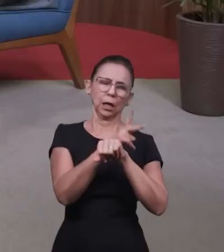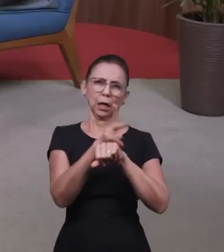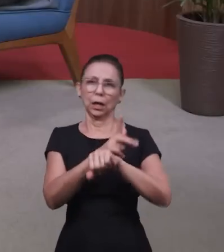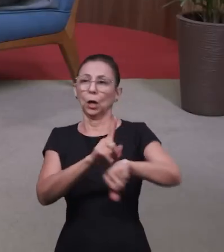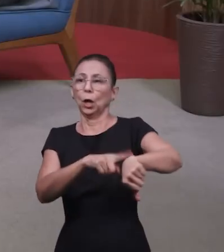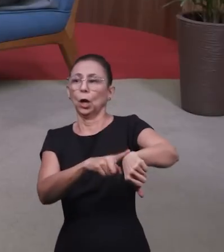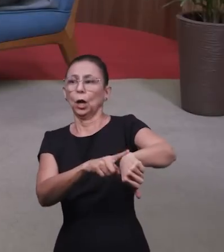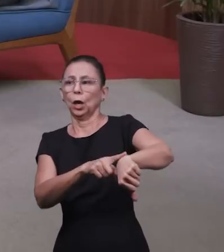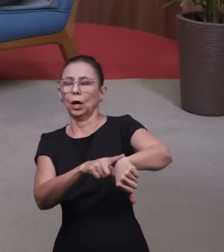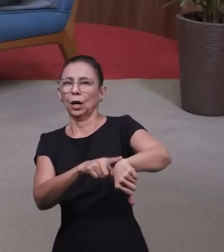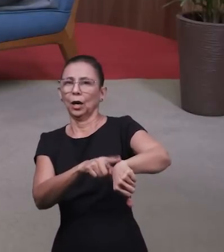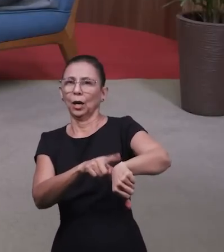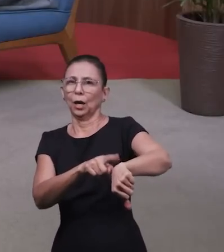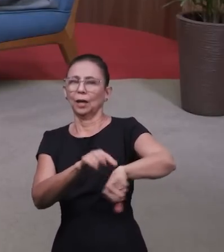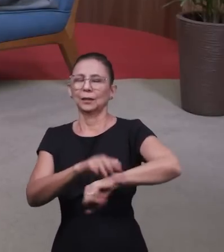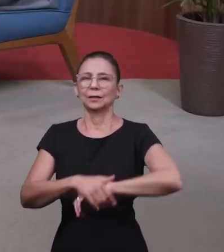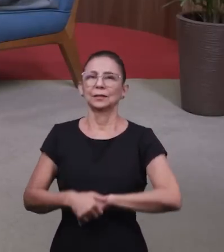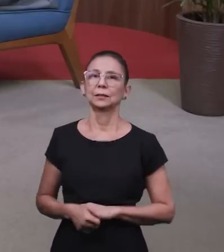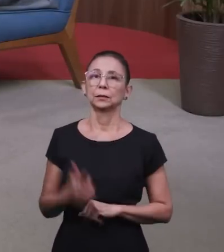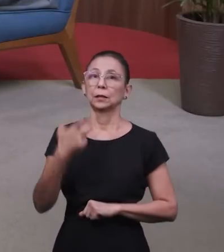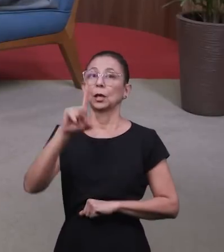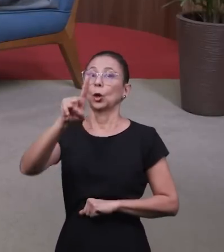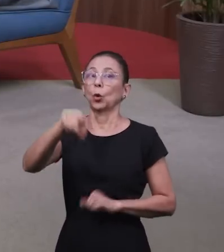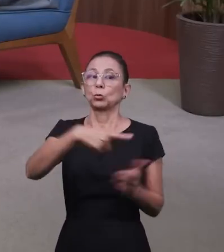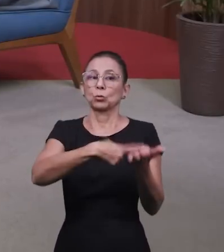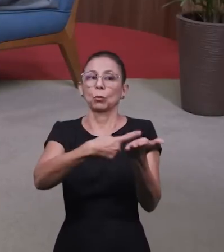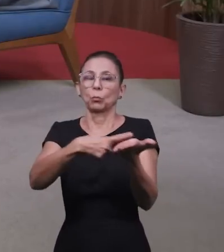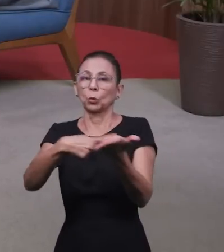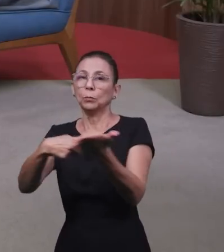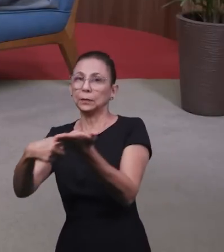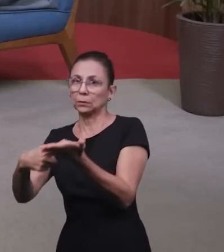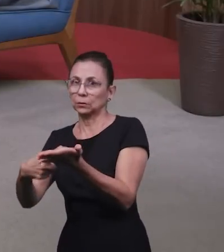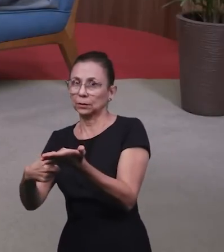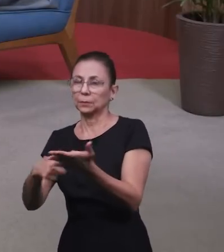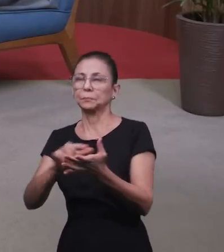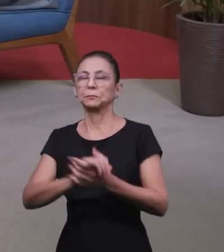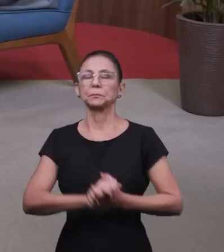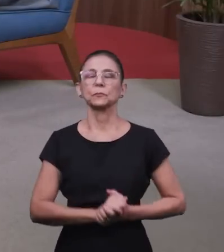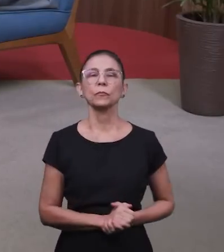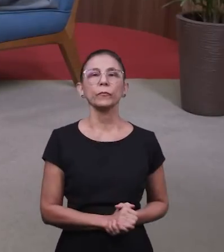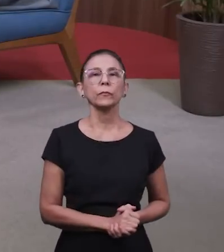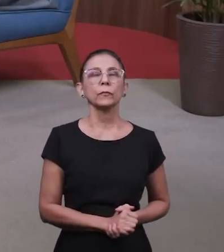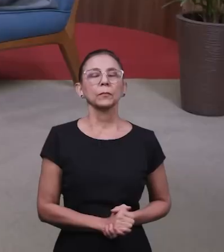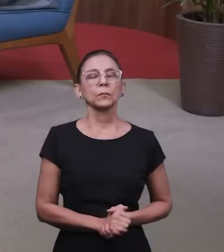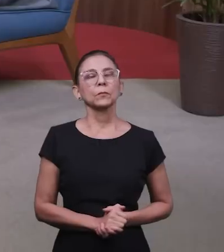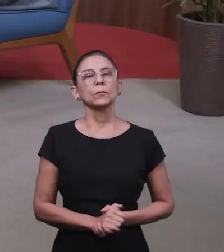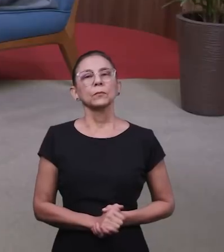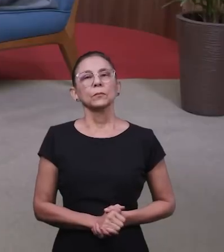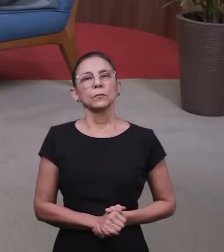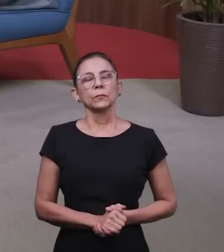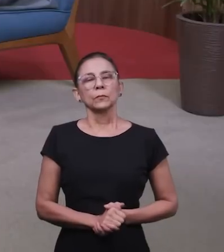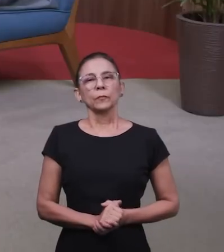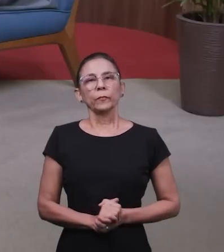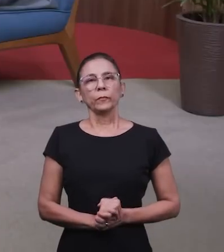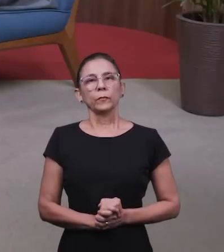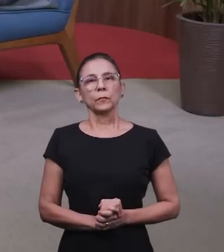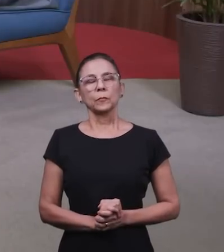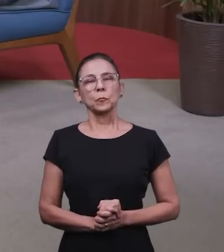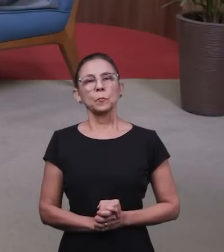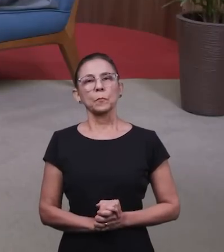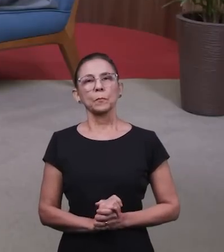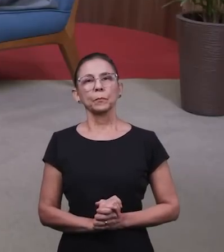esse tempo, até porque a gente tem outras ações e o nosso tempo também ele é definido. E nesse momento